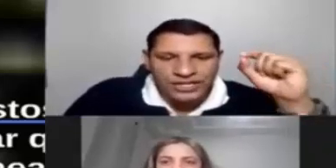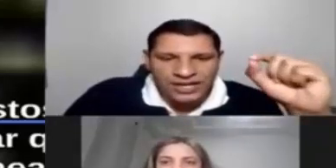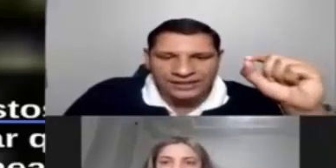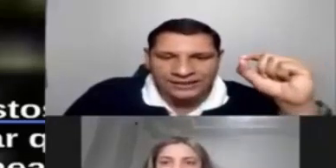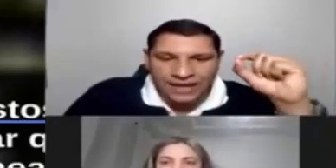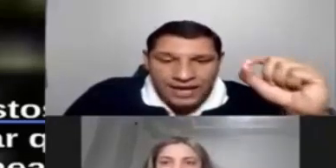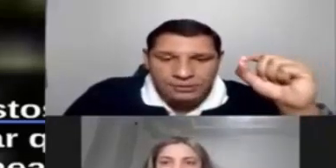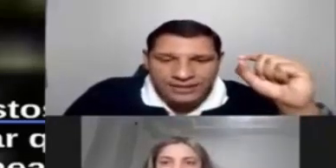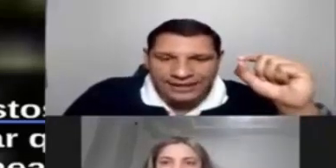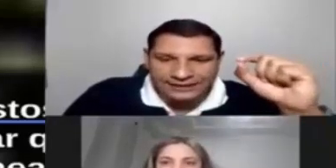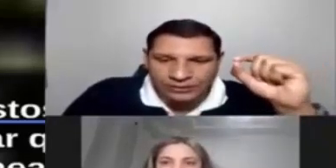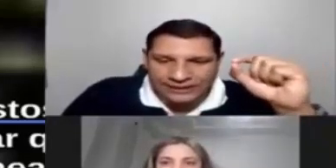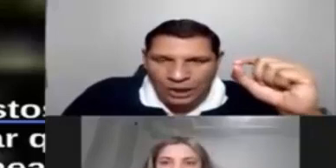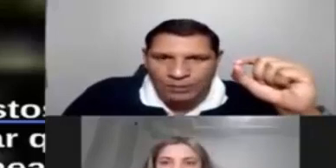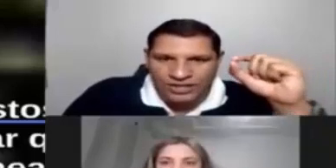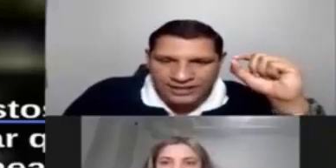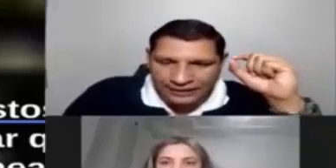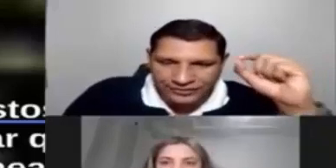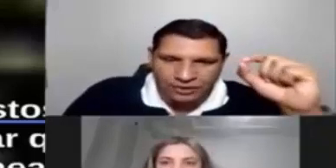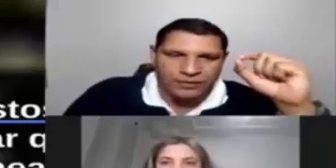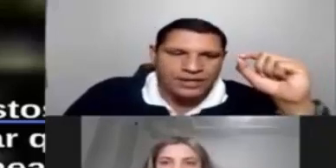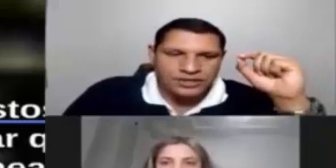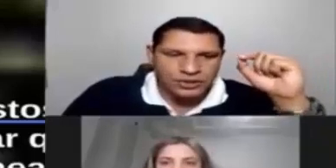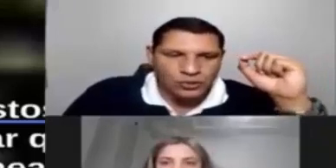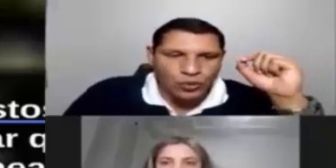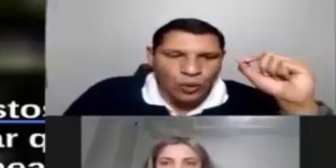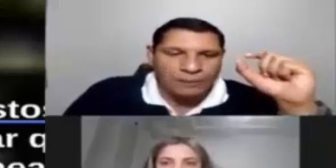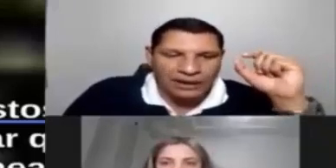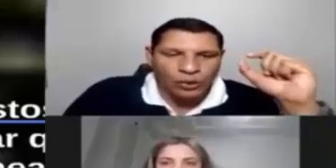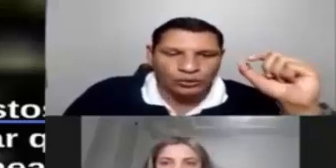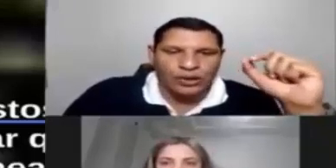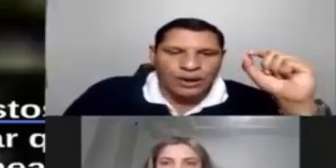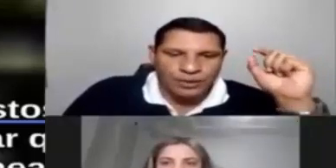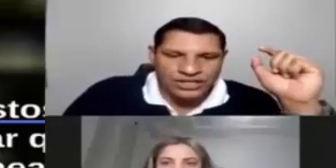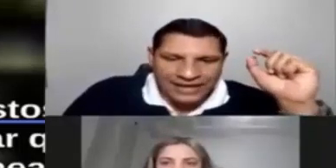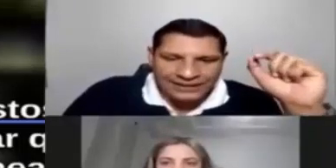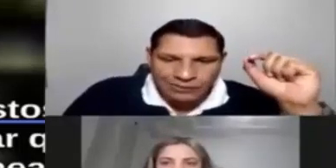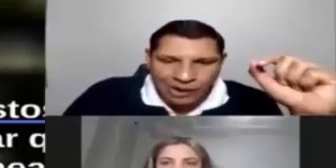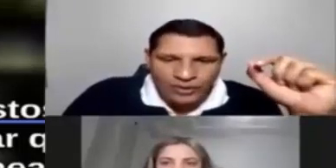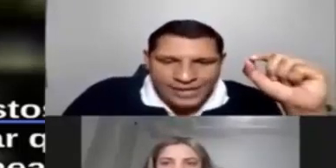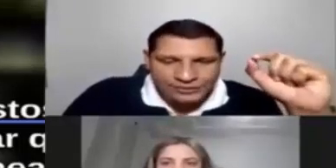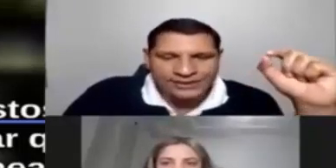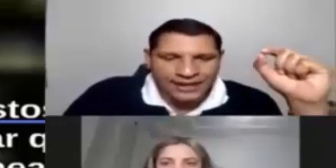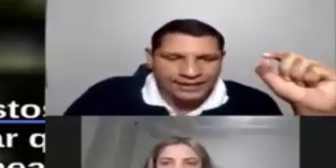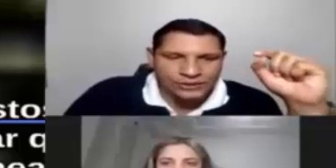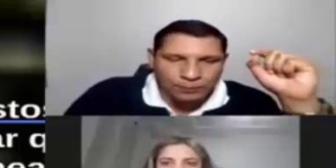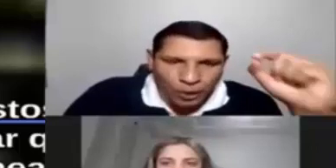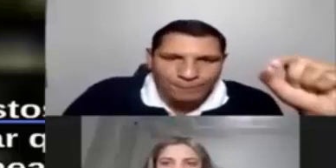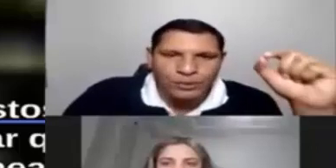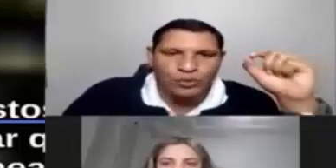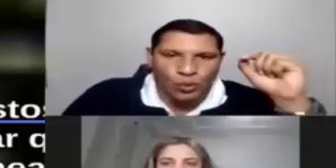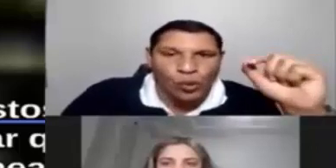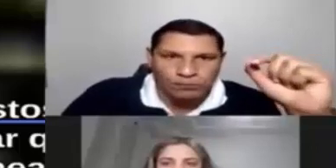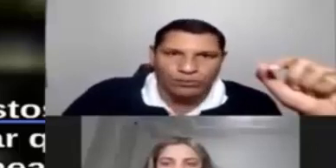mediante a transmigração das almas reencarnação de um corpo para outro pois cada qual ressuscitará em seu